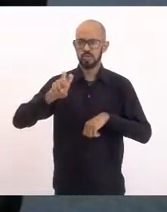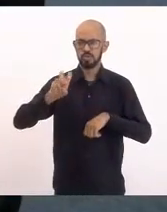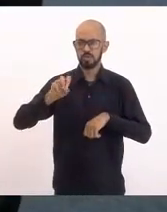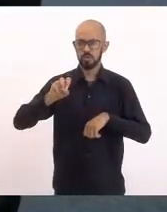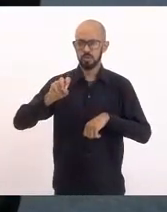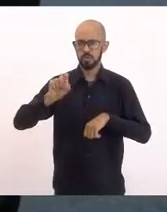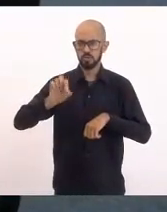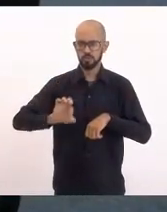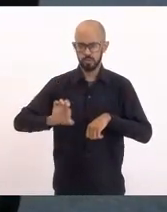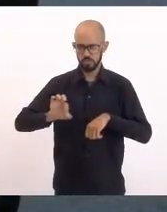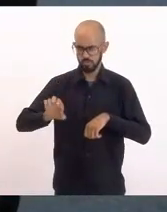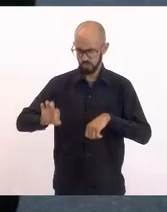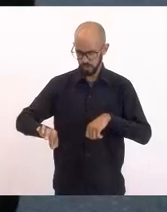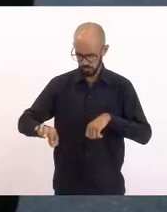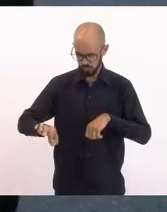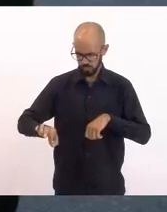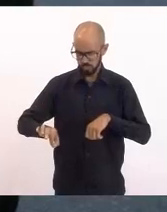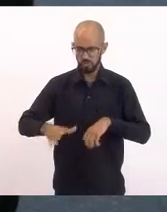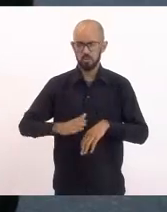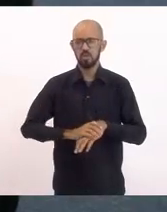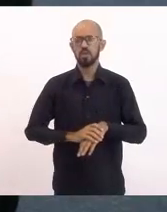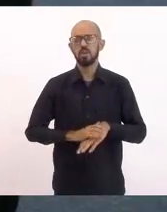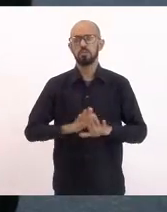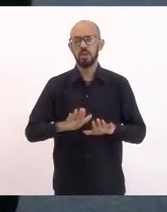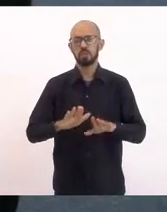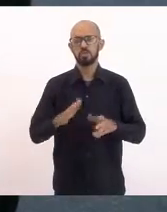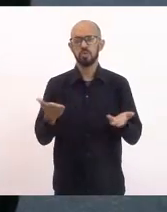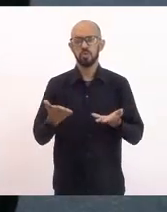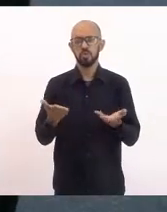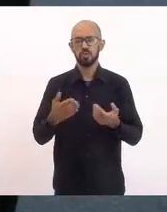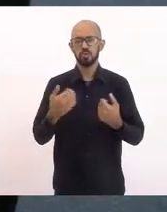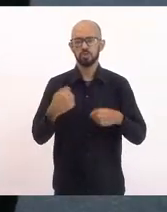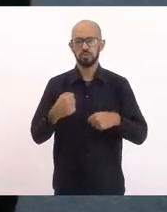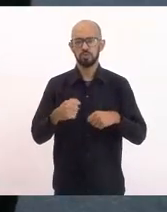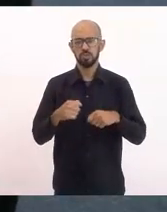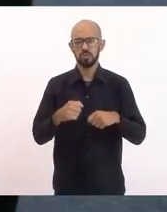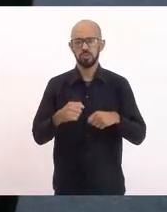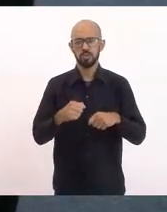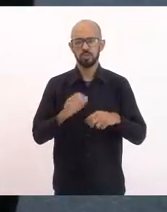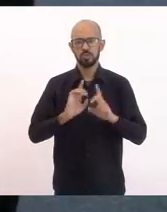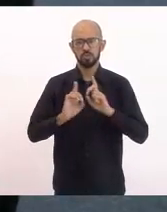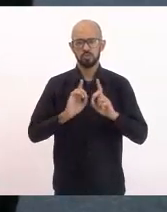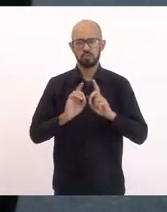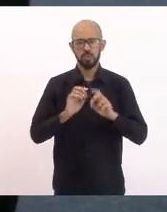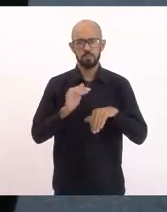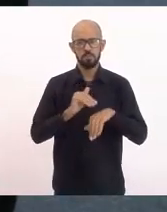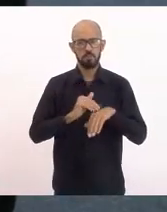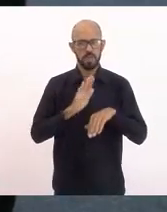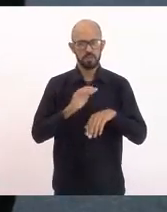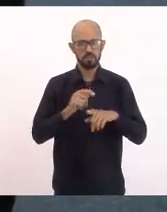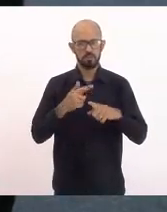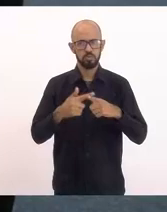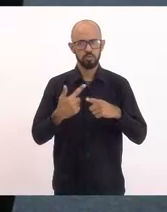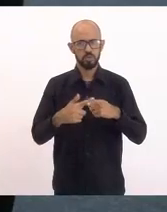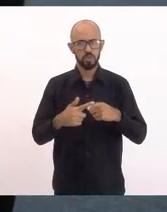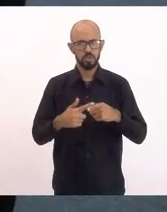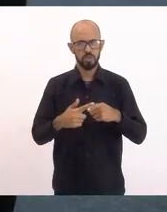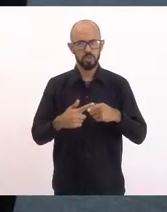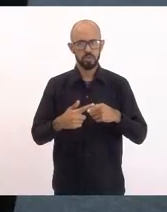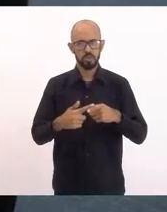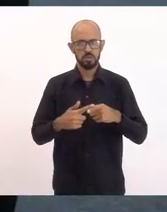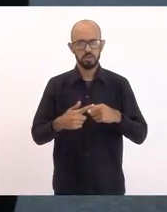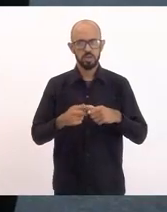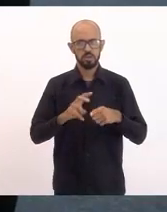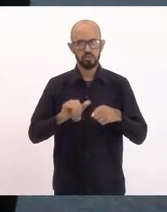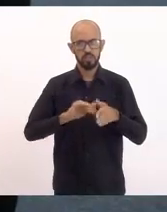certo? Certo. Hoje, eu acho que tem que discutir além dos 150%. Porque... hoje a gente vai